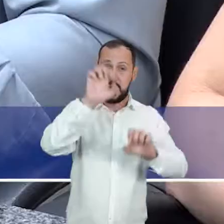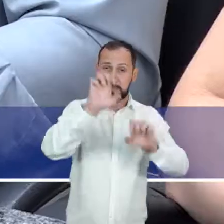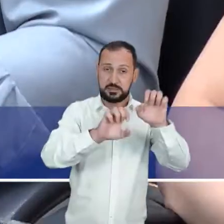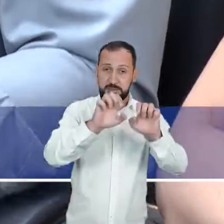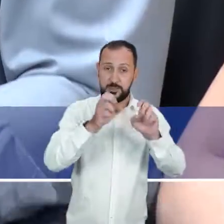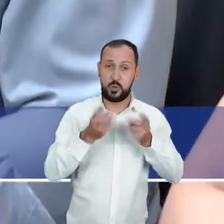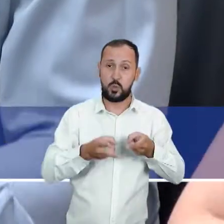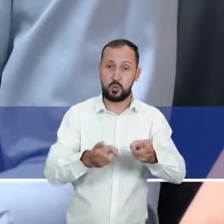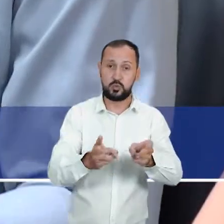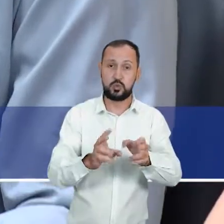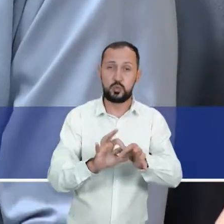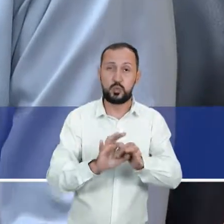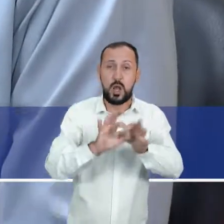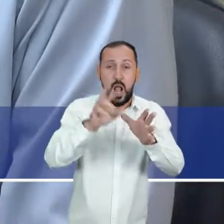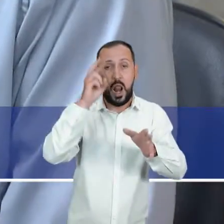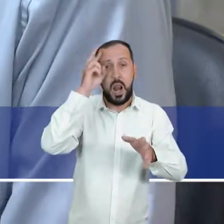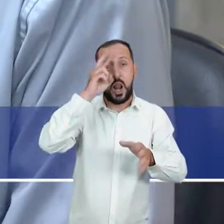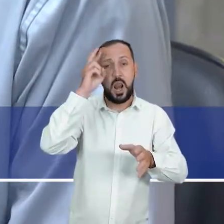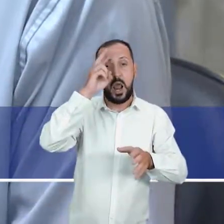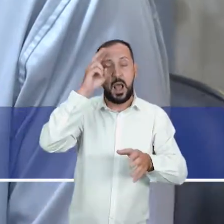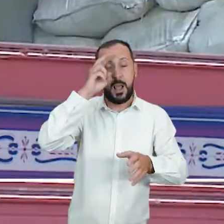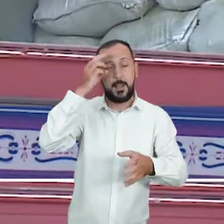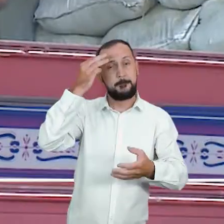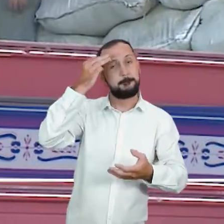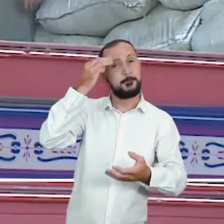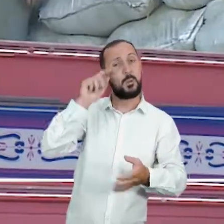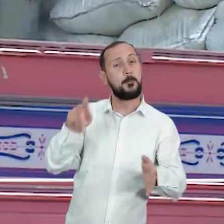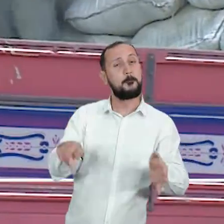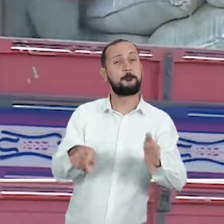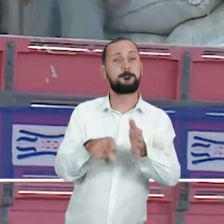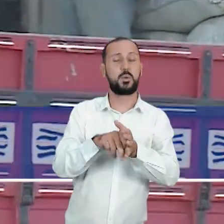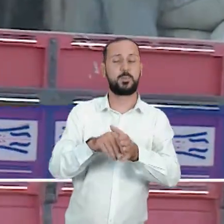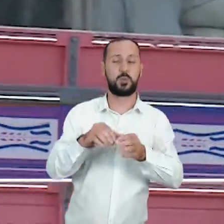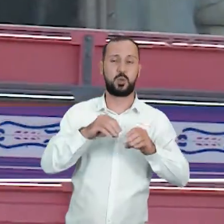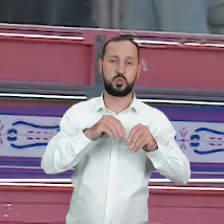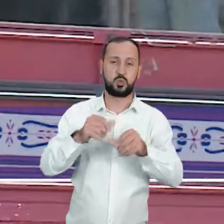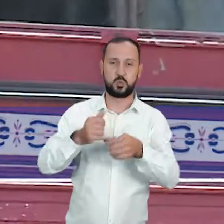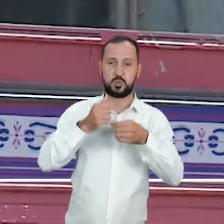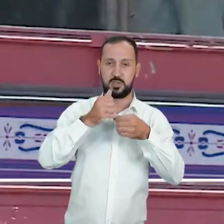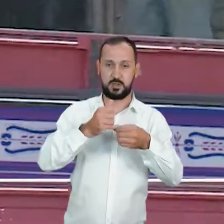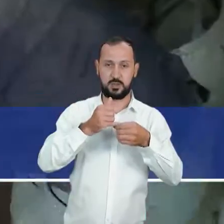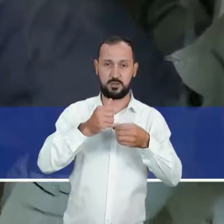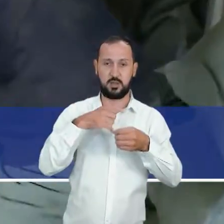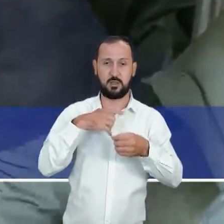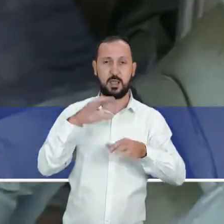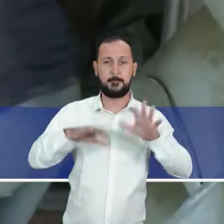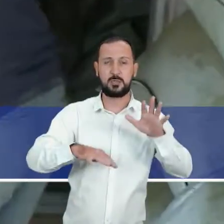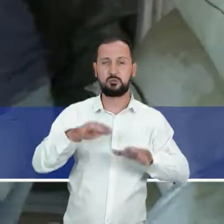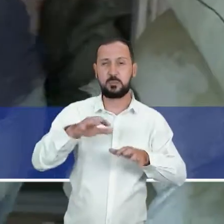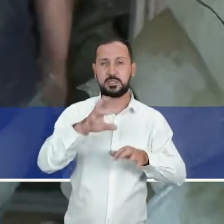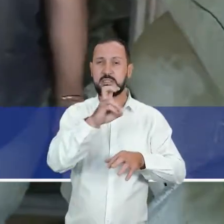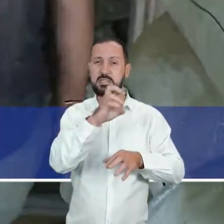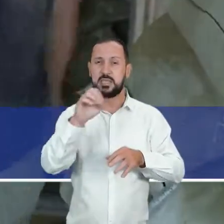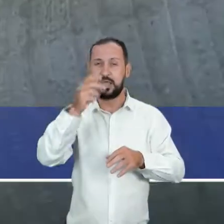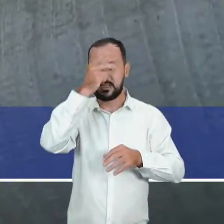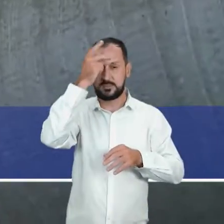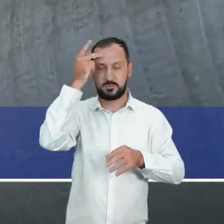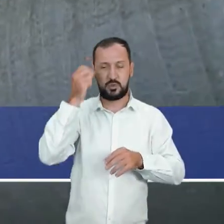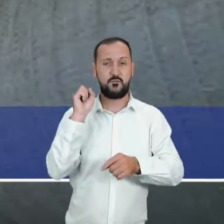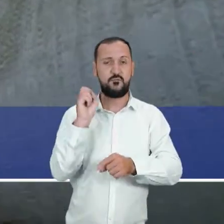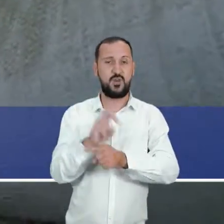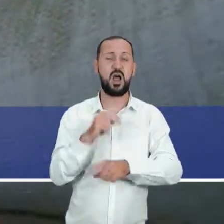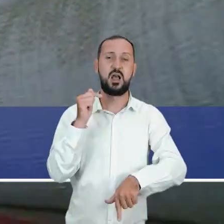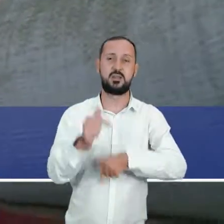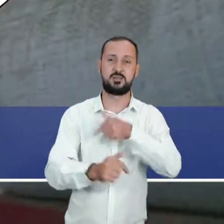mantêm acesas a memória do tereré. Hoje o segmento, que emprega cerca de 500 pessoas diretamente em Mato Grosso do